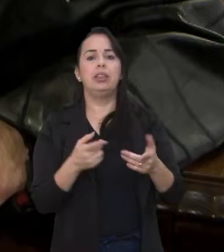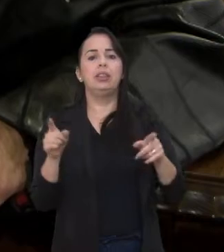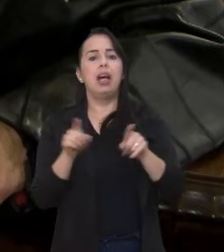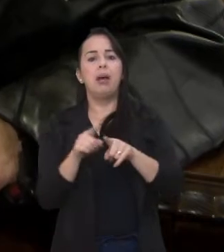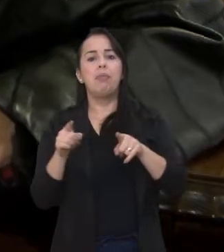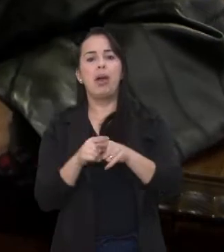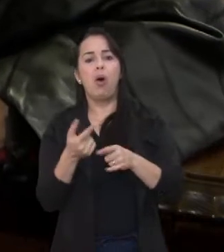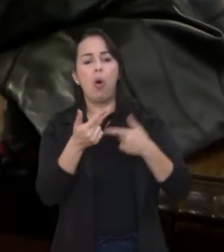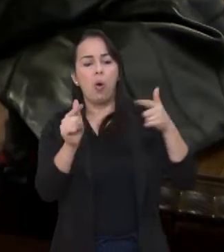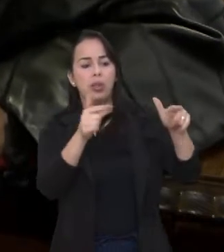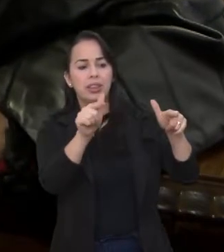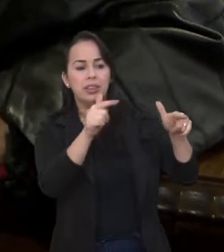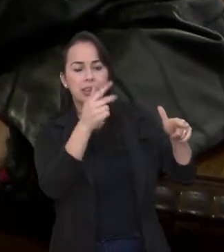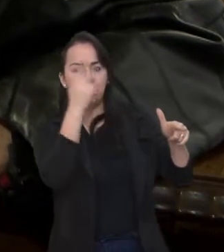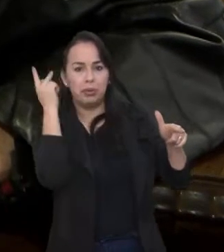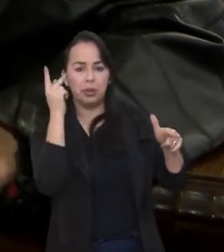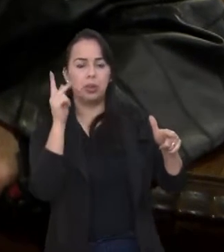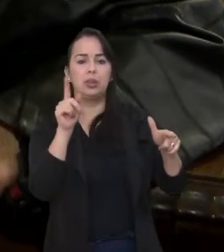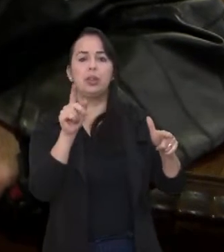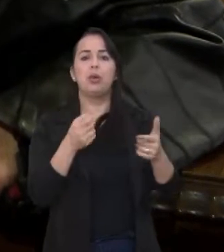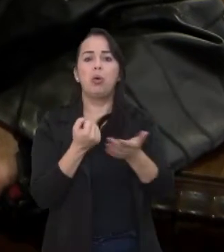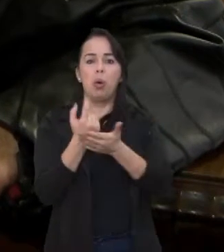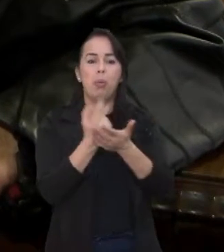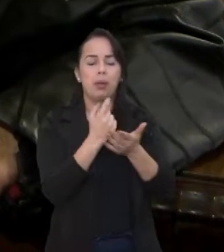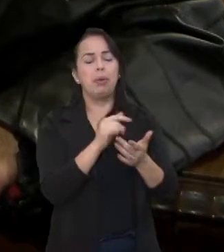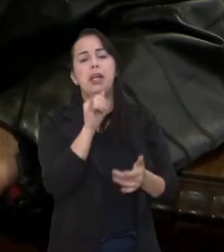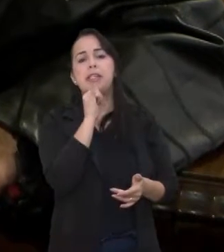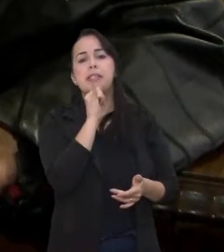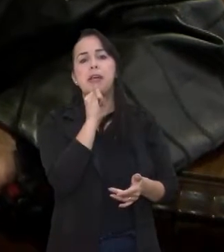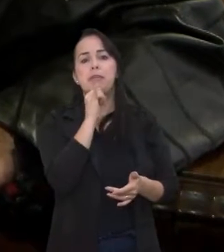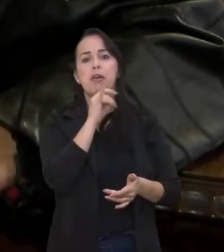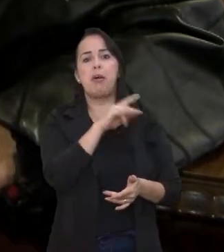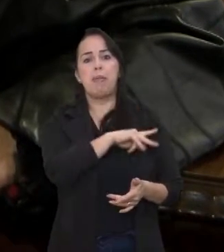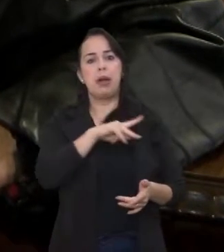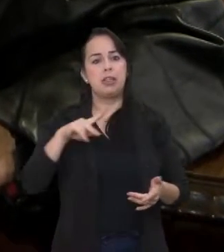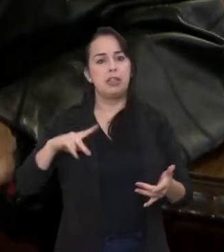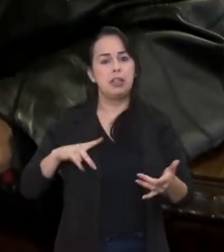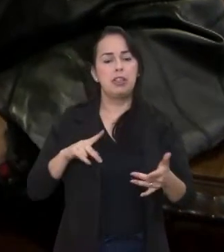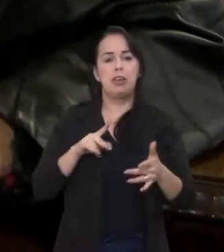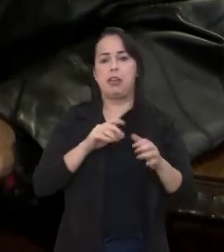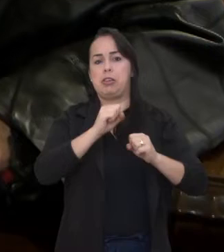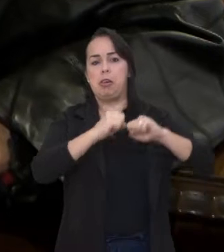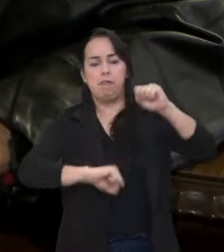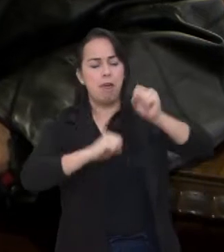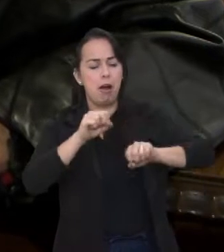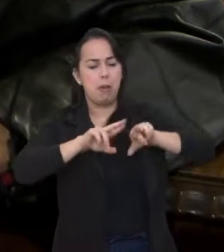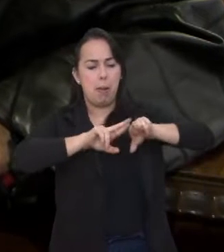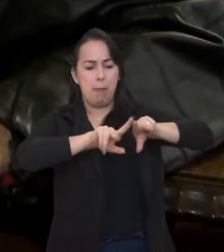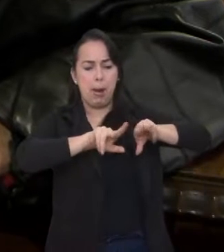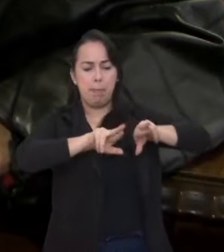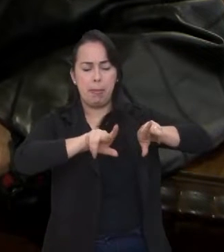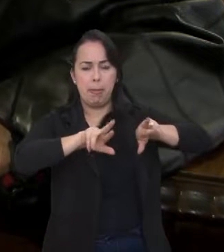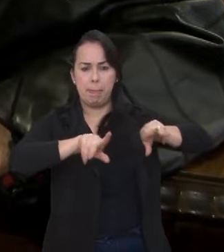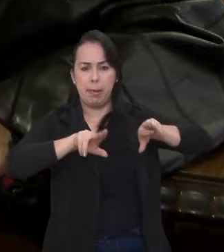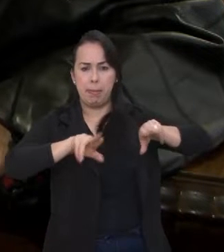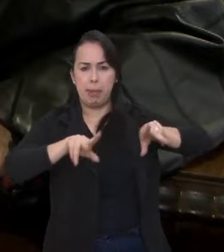os terrenos eram os presidentes das fábricas, por exemplo, da Ródia, da Ericsson,